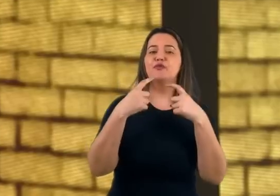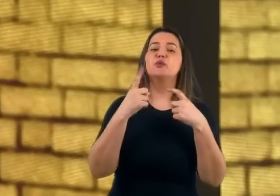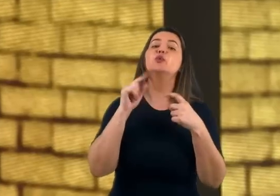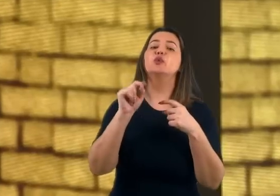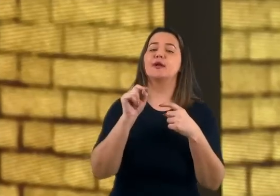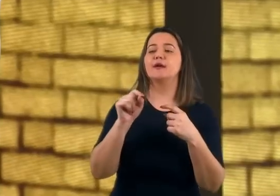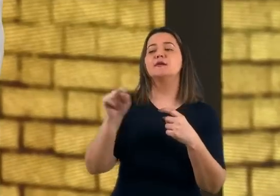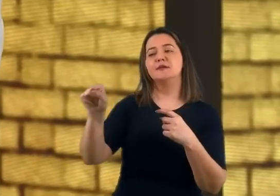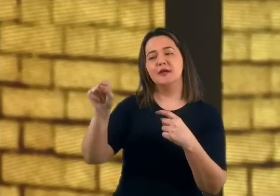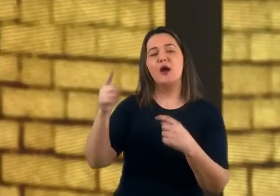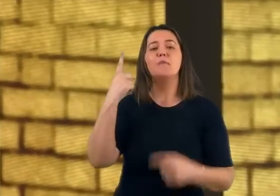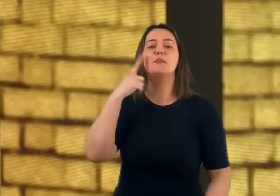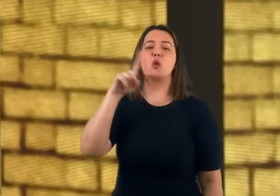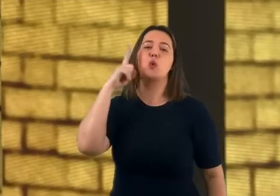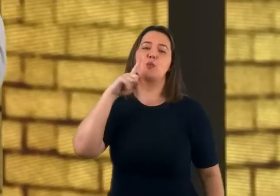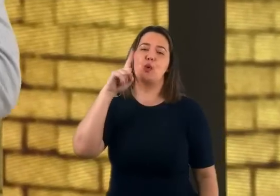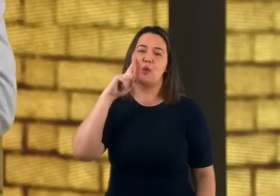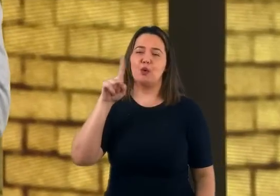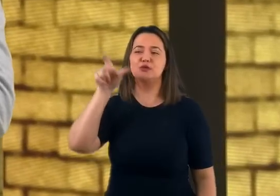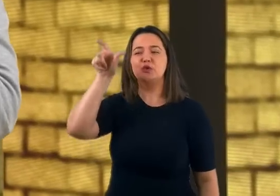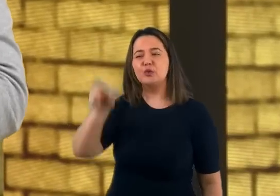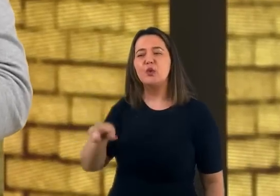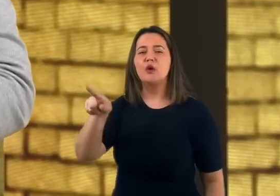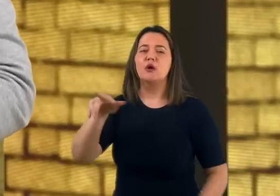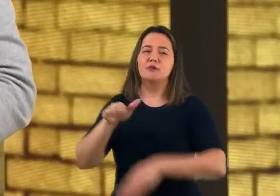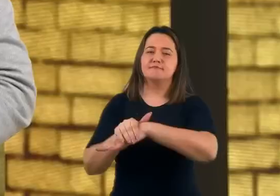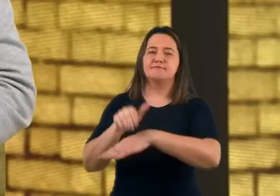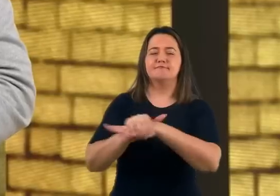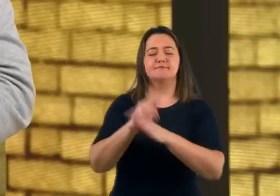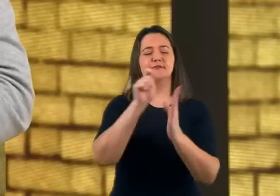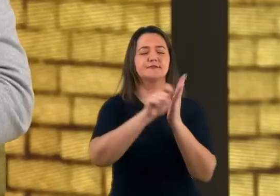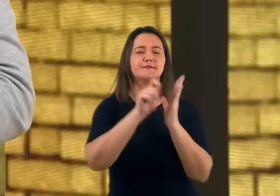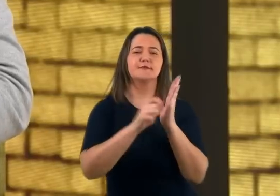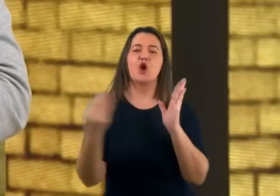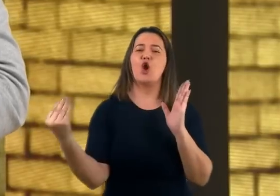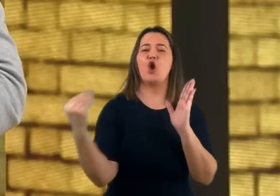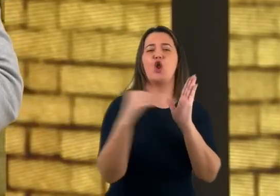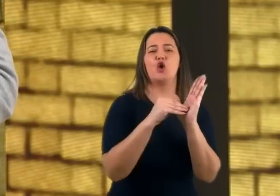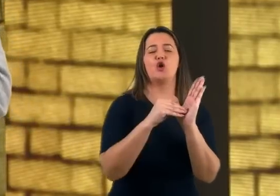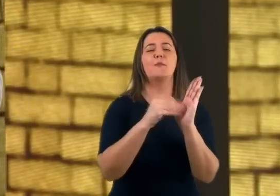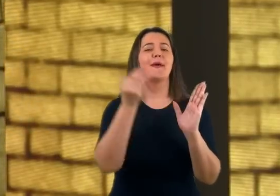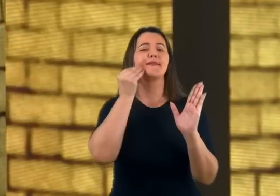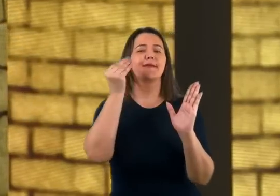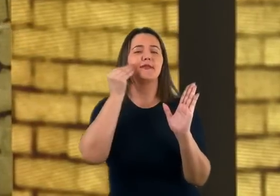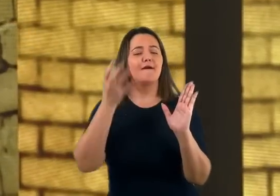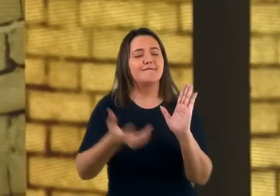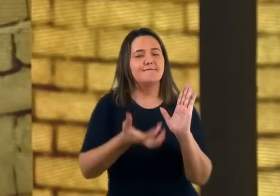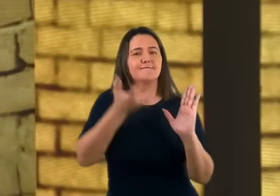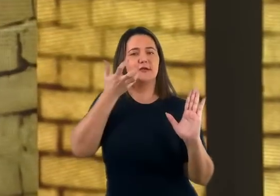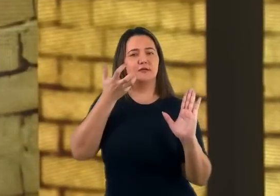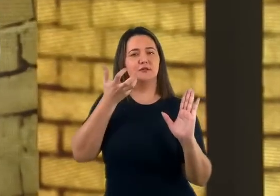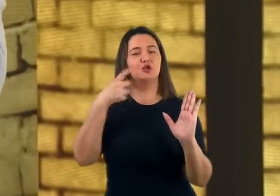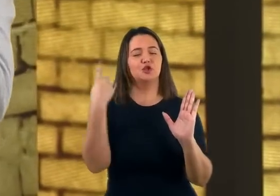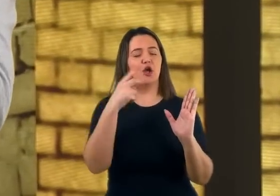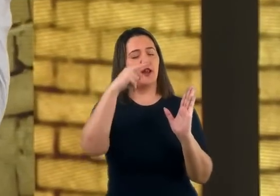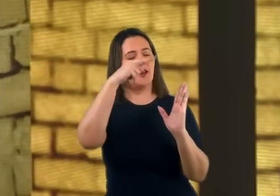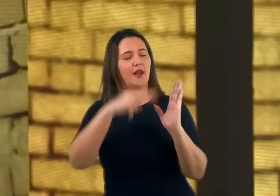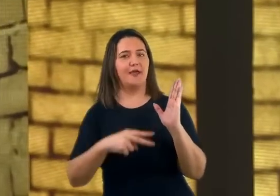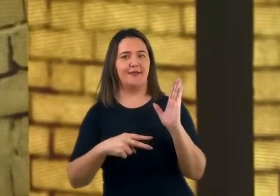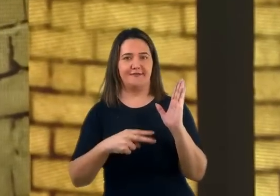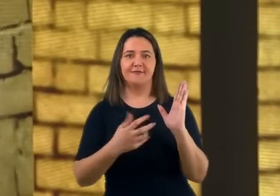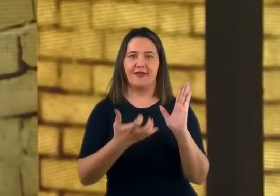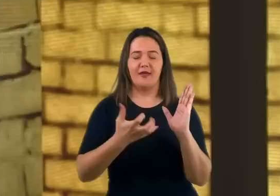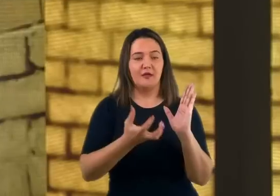seriam algo que o autor bíblico escreveu de propósito, ou seja, intencional, para chamar a atenção